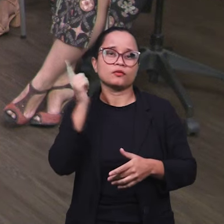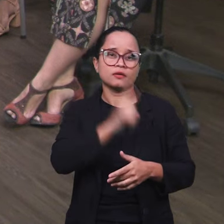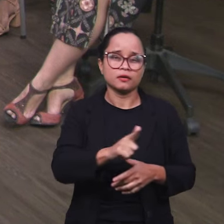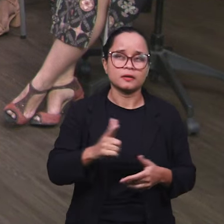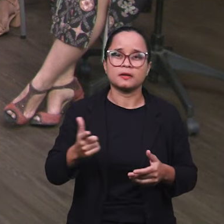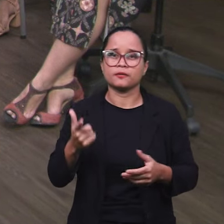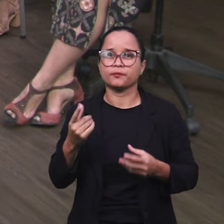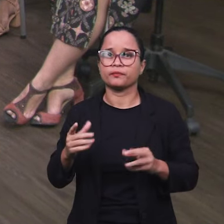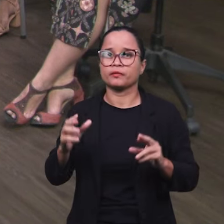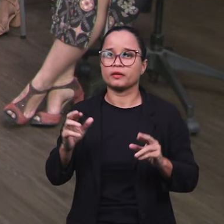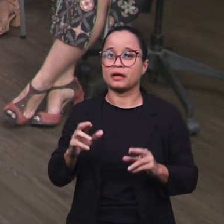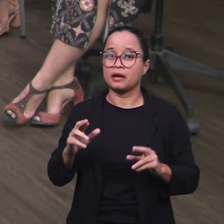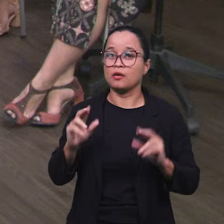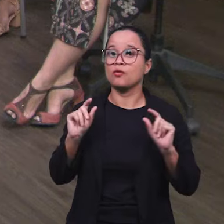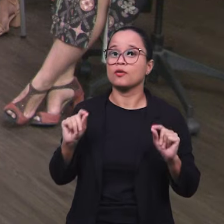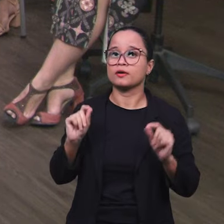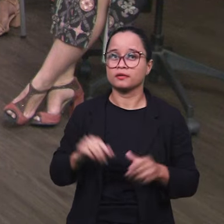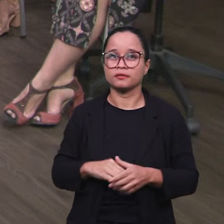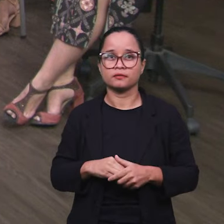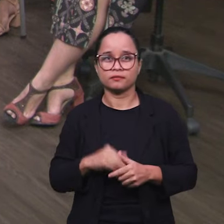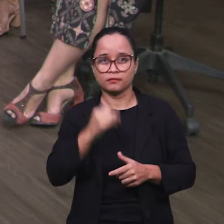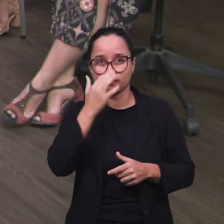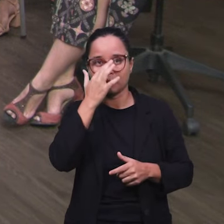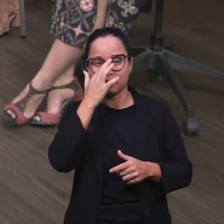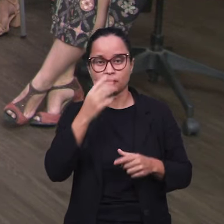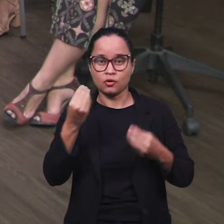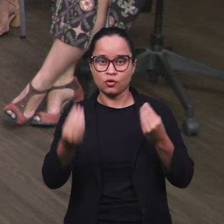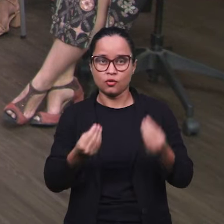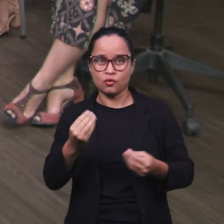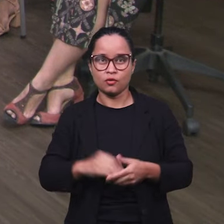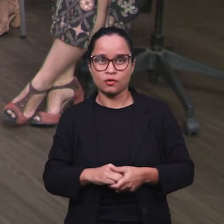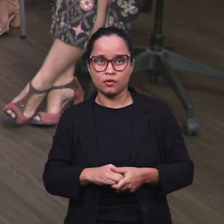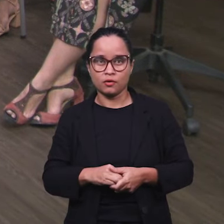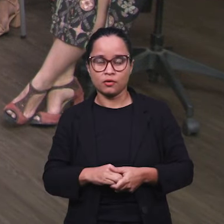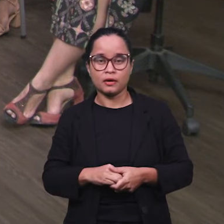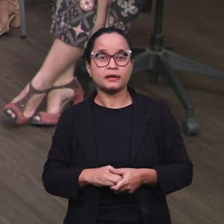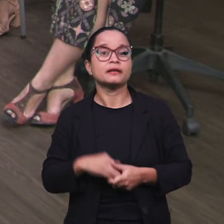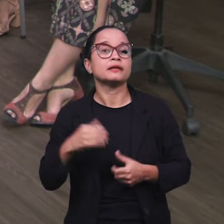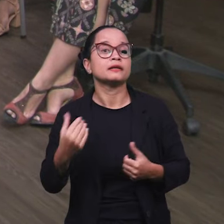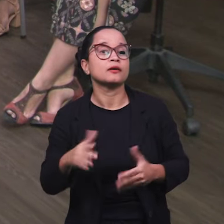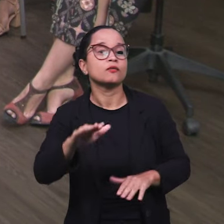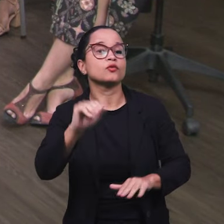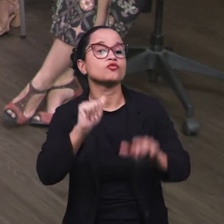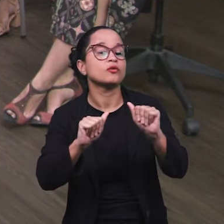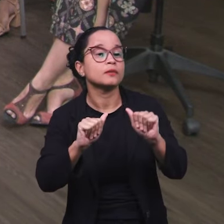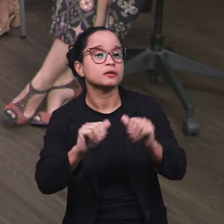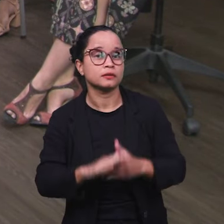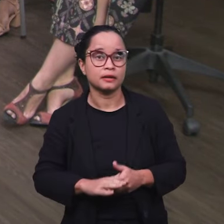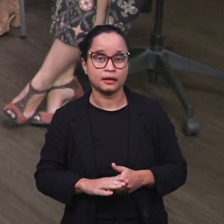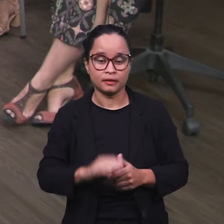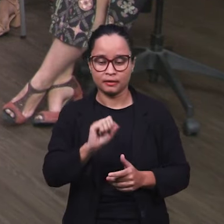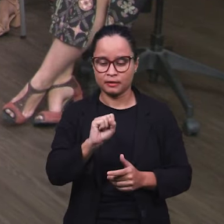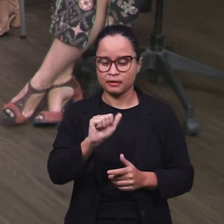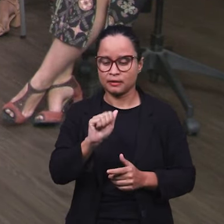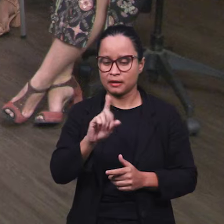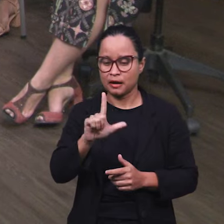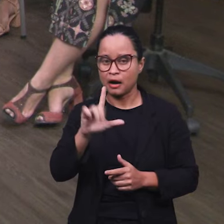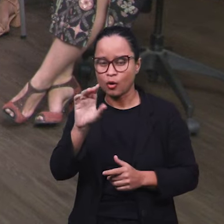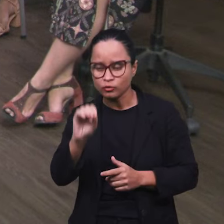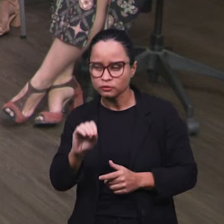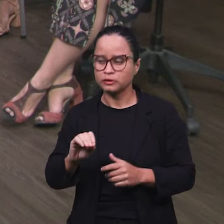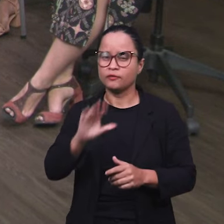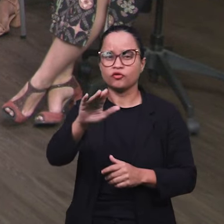olhos, você é a diferença de Saulo, né, Sim. quando passou a ser chamado Paulo. Ele tinha uma